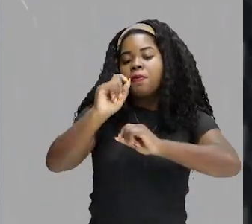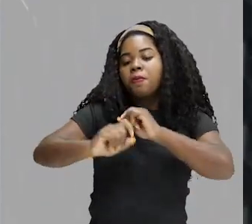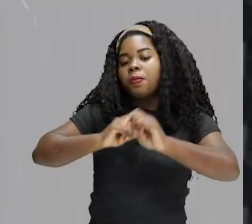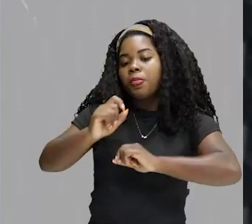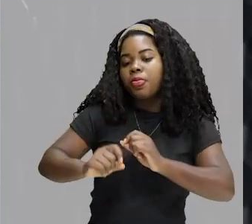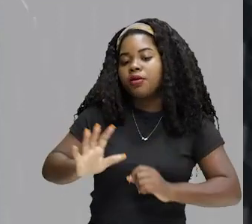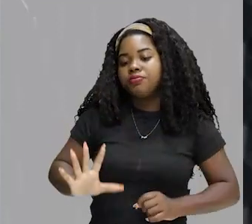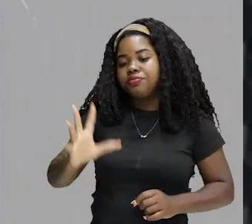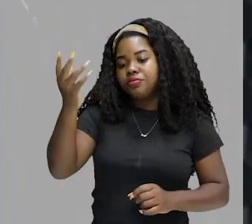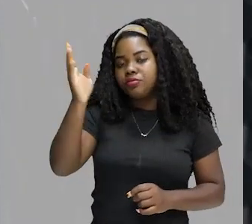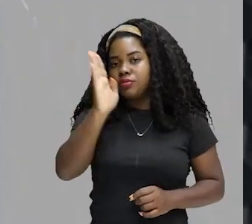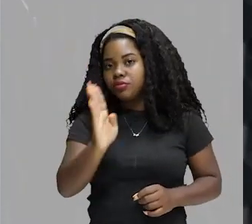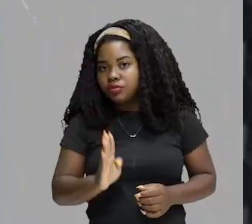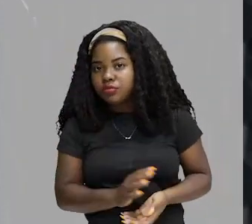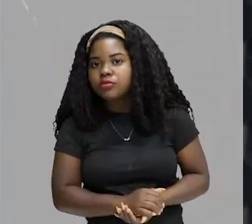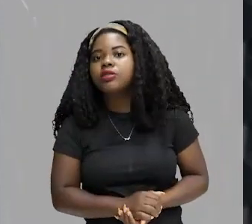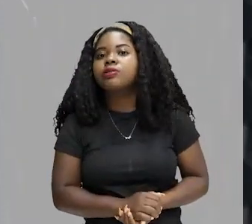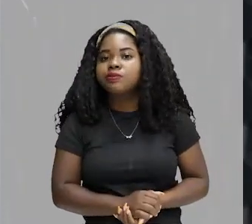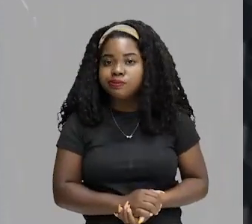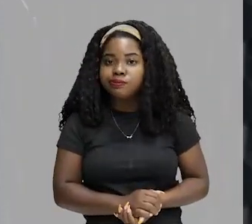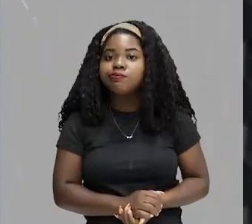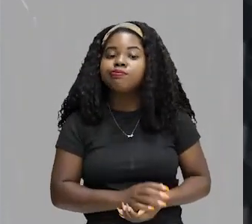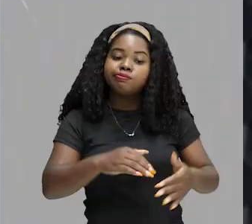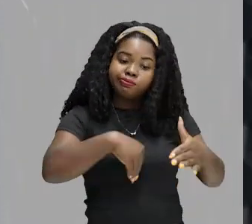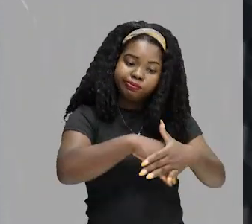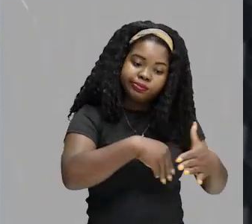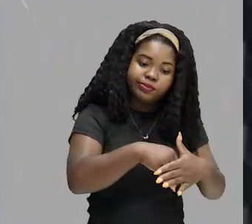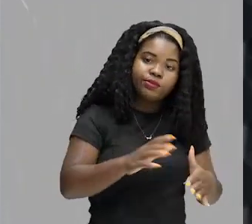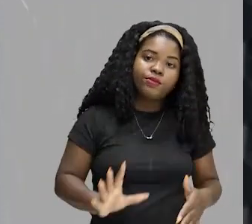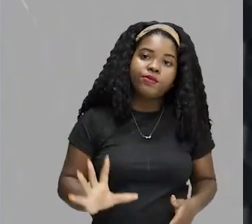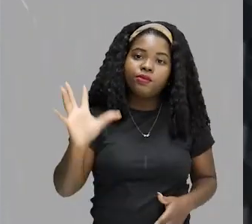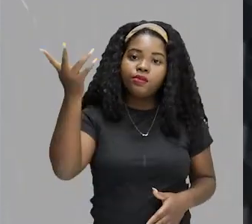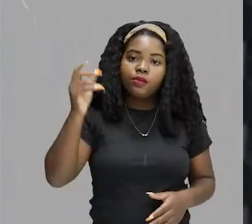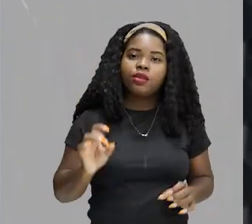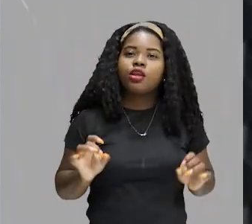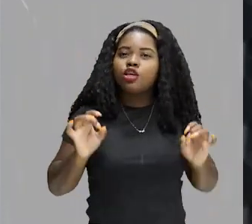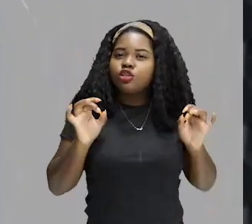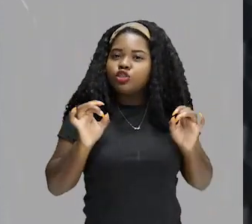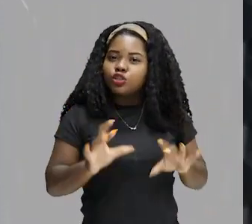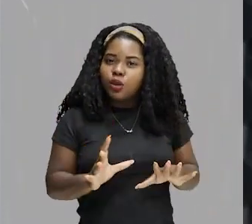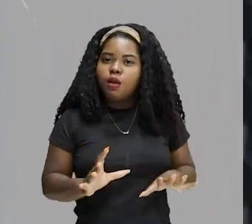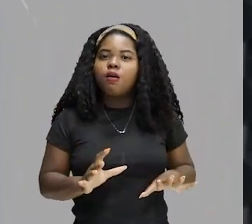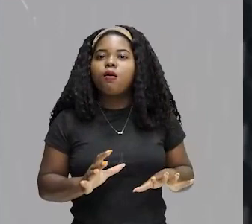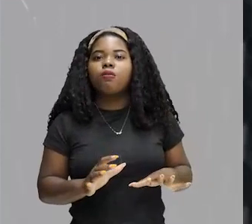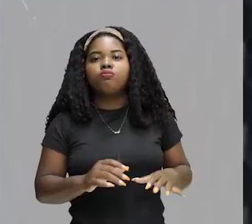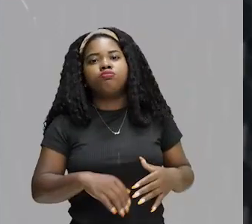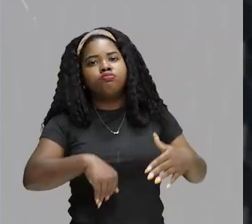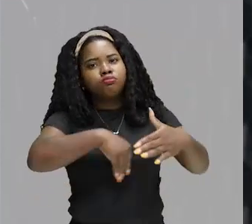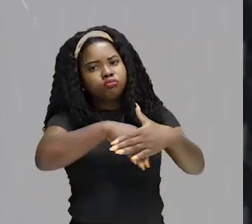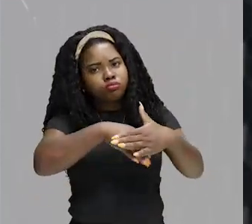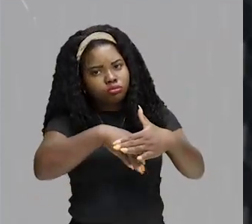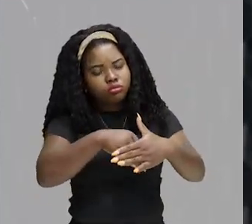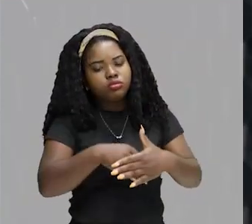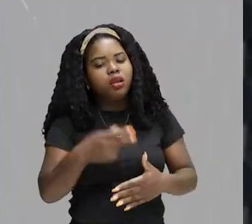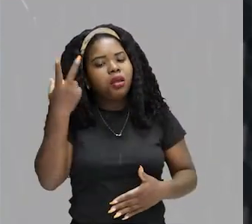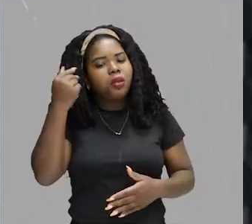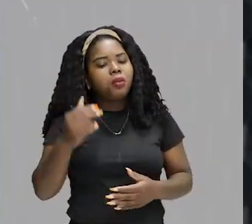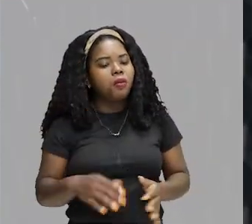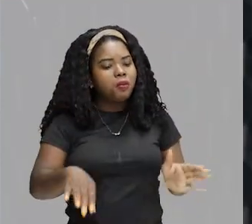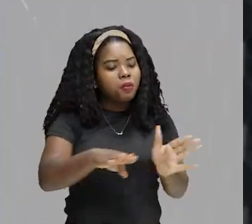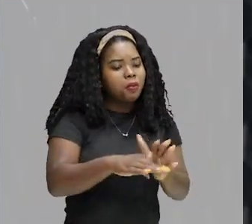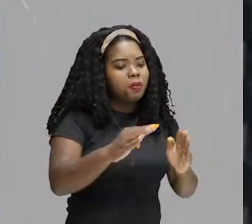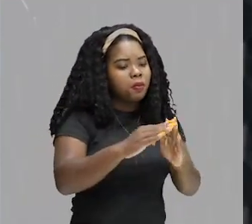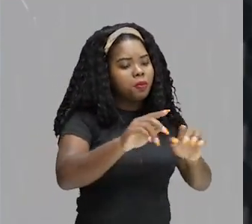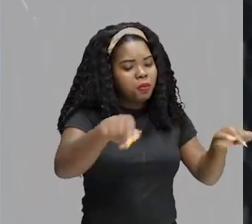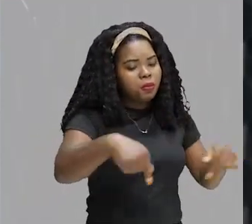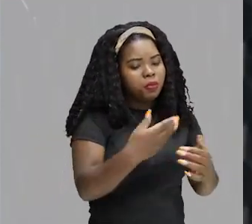acontece aqui no Brasil. Muito do futebol acontece. E somente futebol É normal nós chegarmos na sala de aula